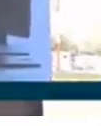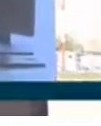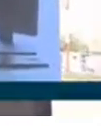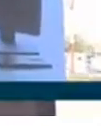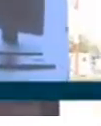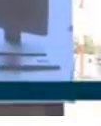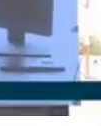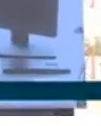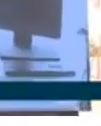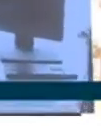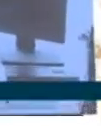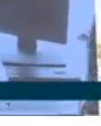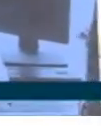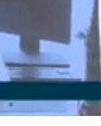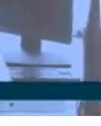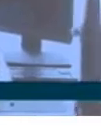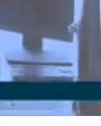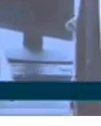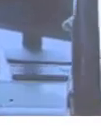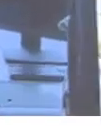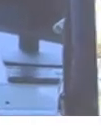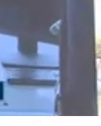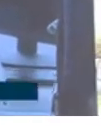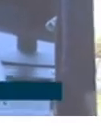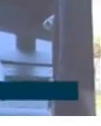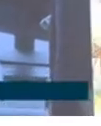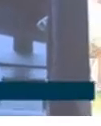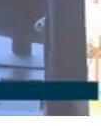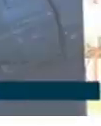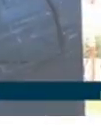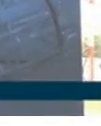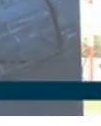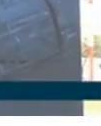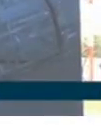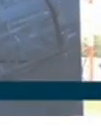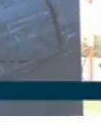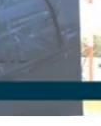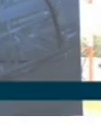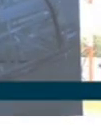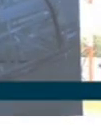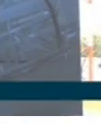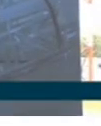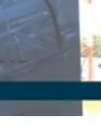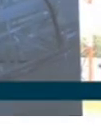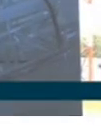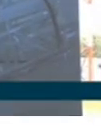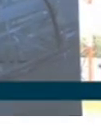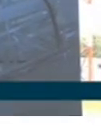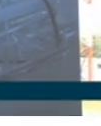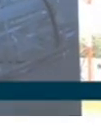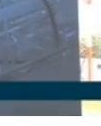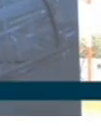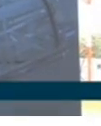Sim, senhor. O outro botão. Ok, está funcionando.